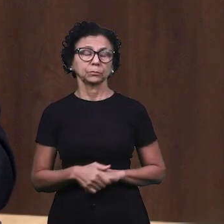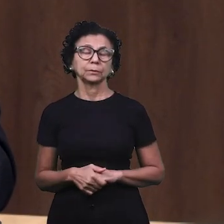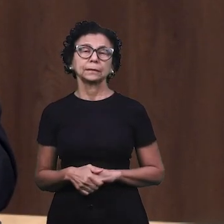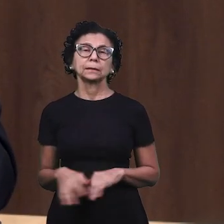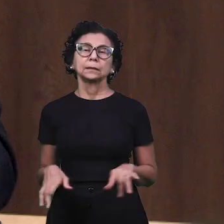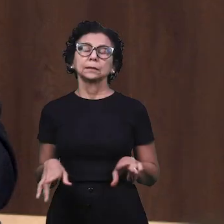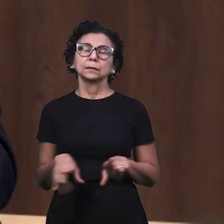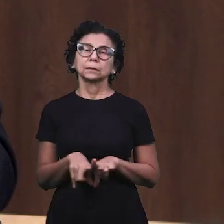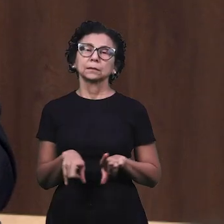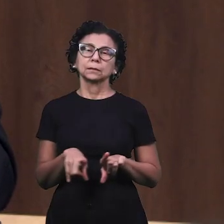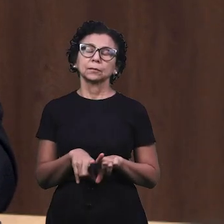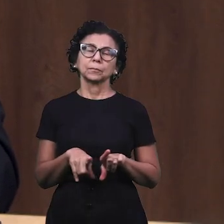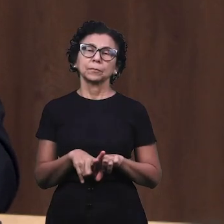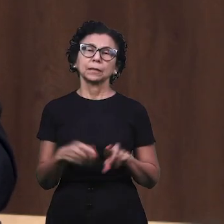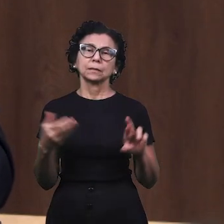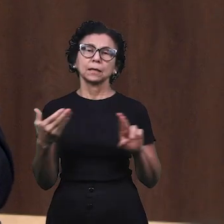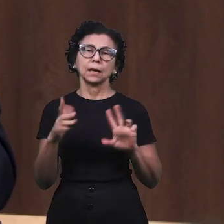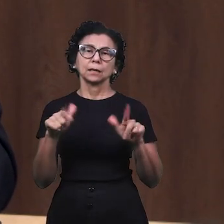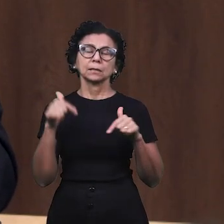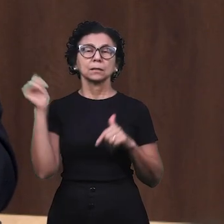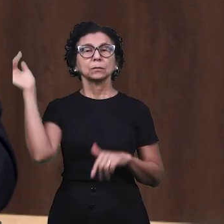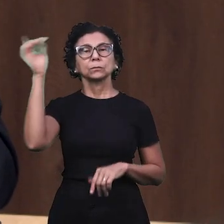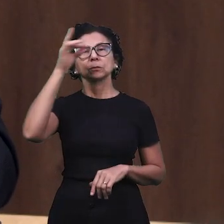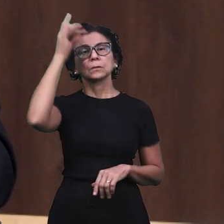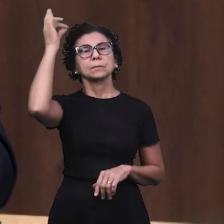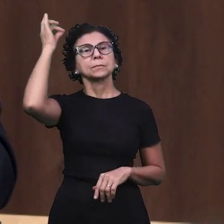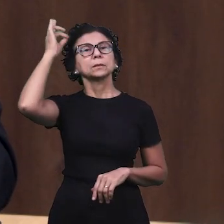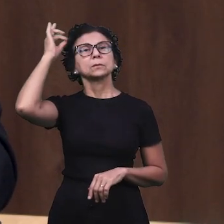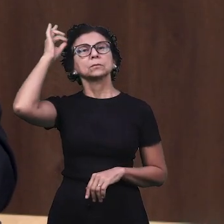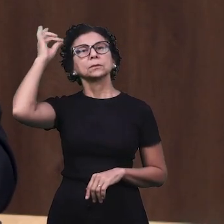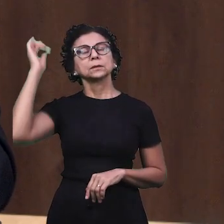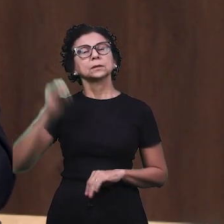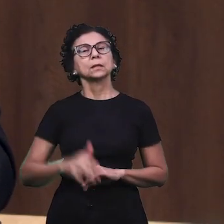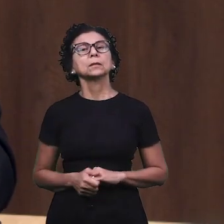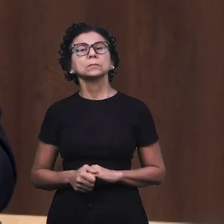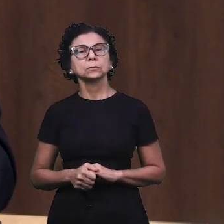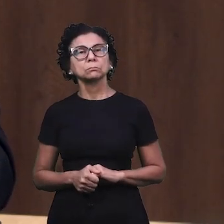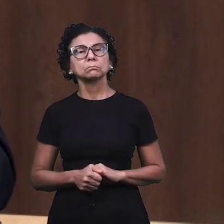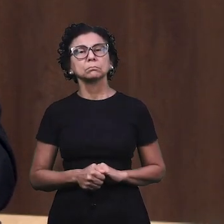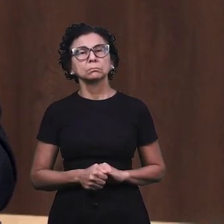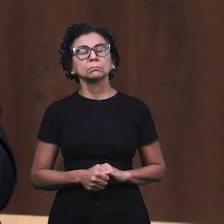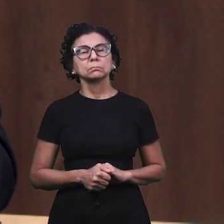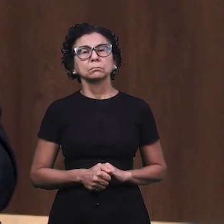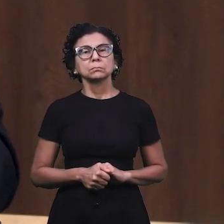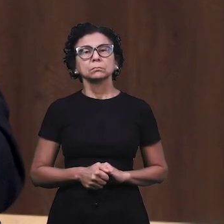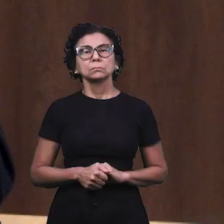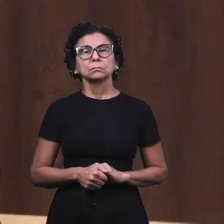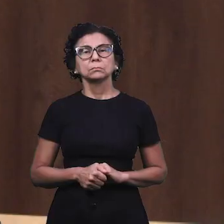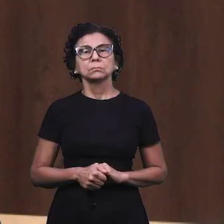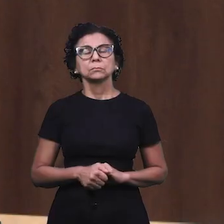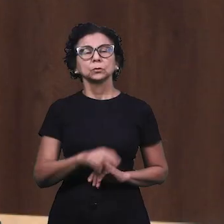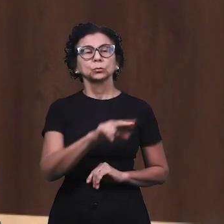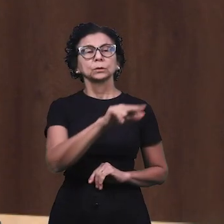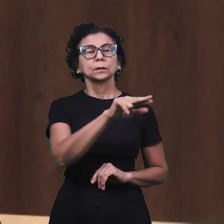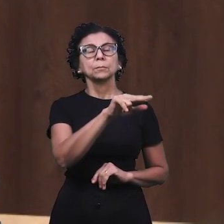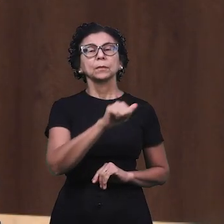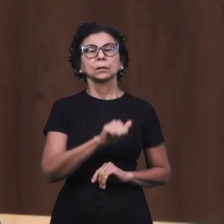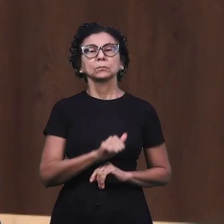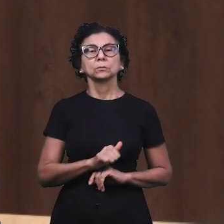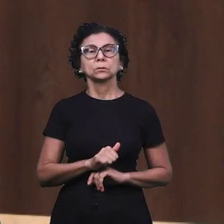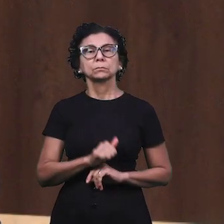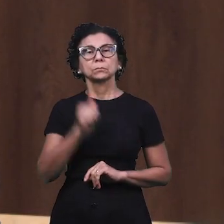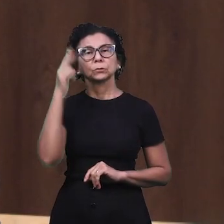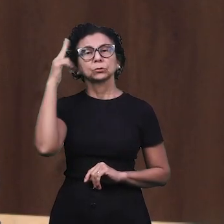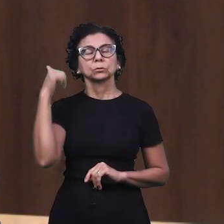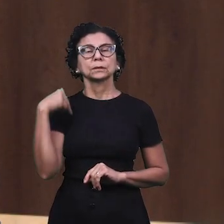também da ação do Espírito Santo aqui na vida dos irmãos de José. Olha só o que diz o texto,